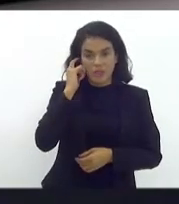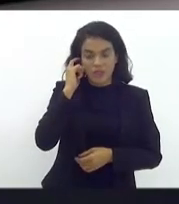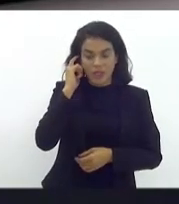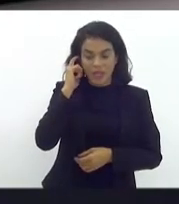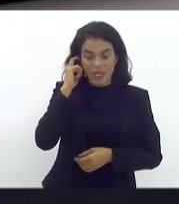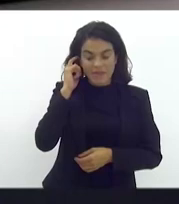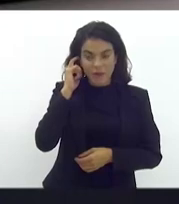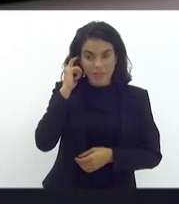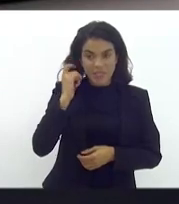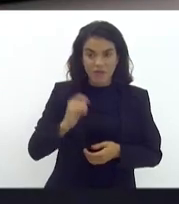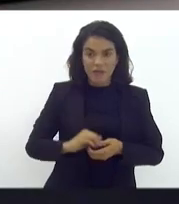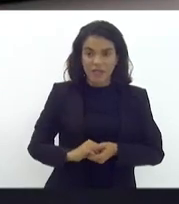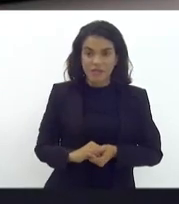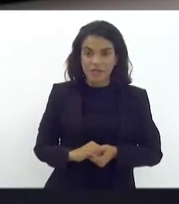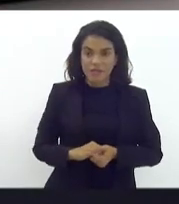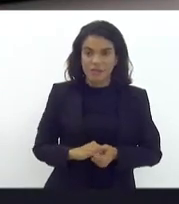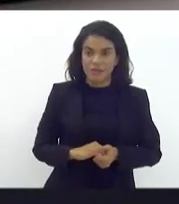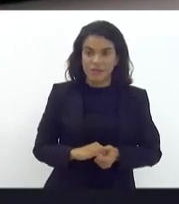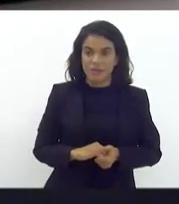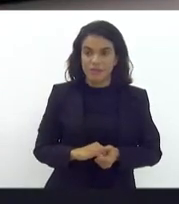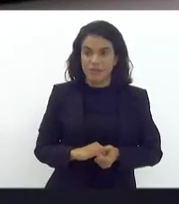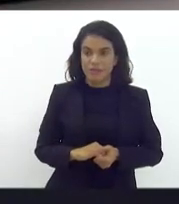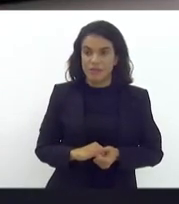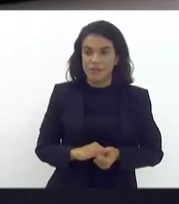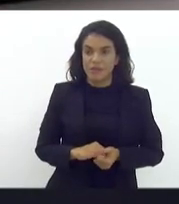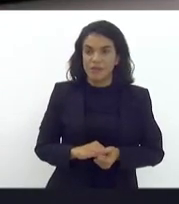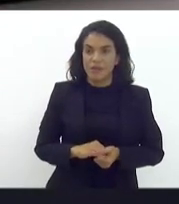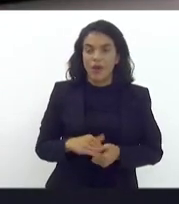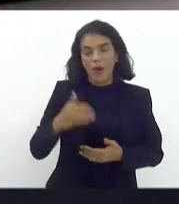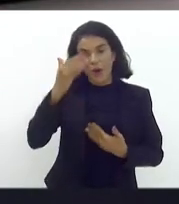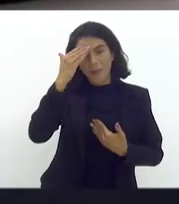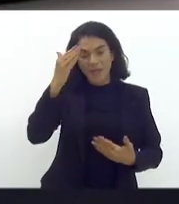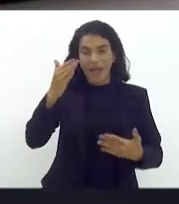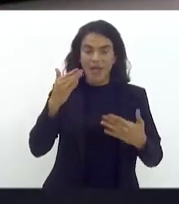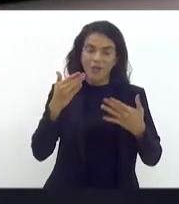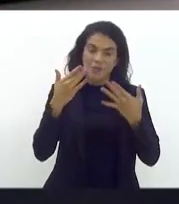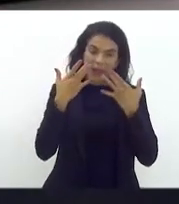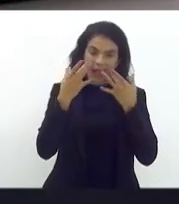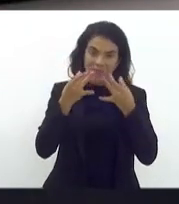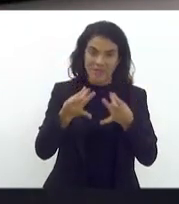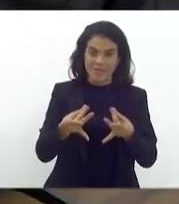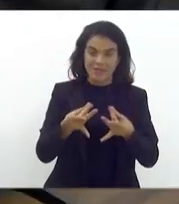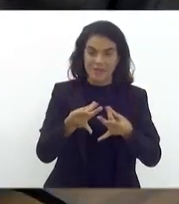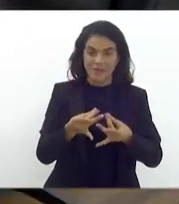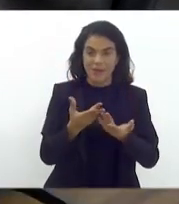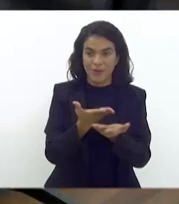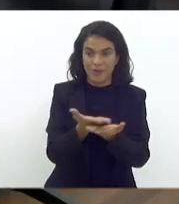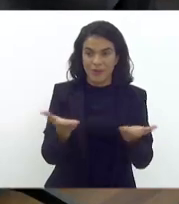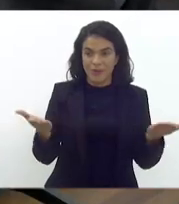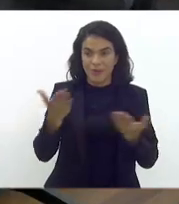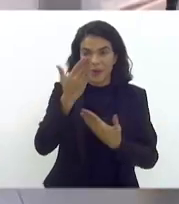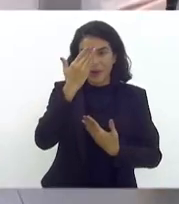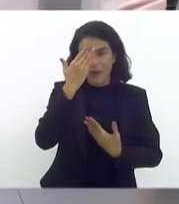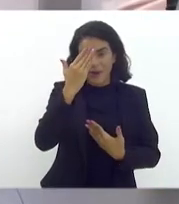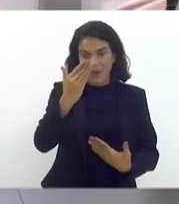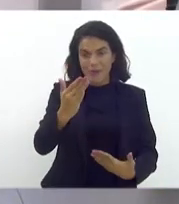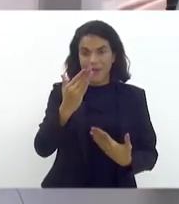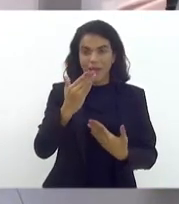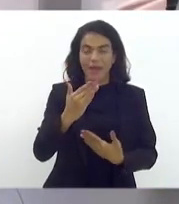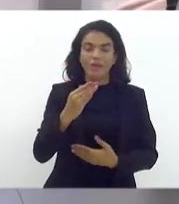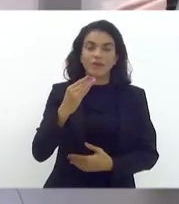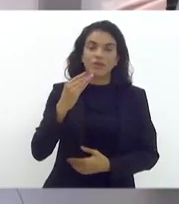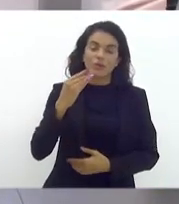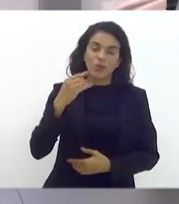esclarecimento adicional é pertinente Obrigada pela atenção de todos e todos muito obrigada doutora